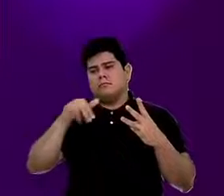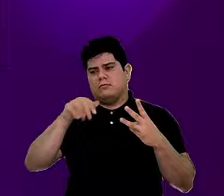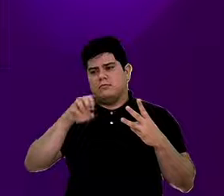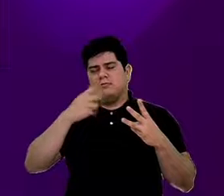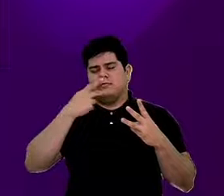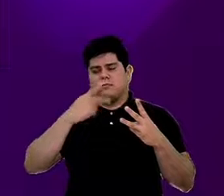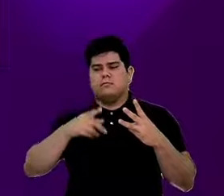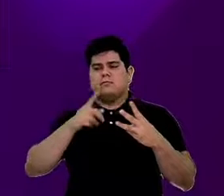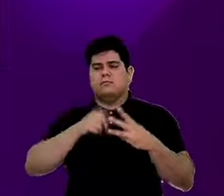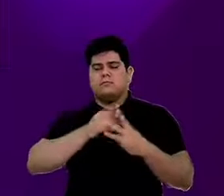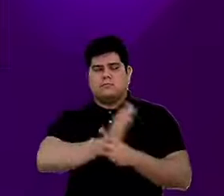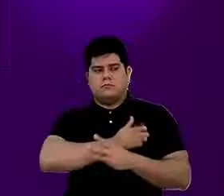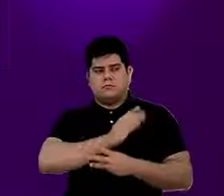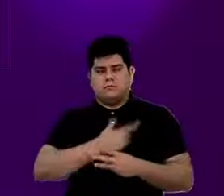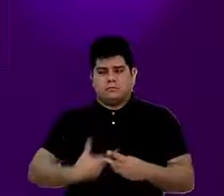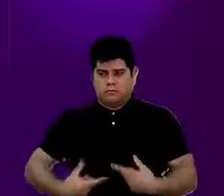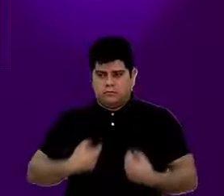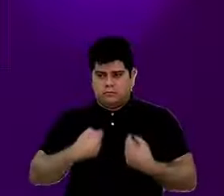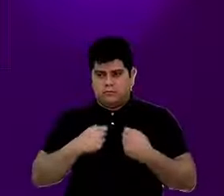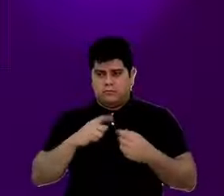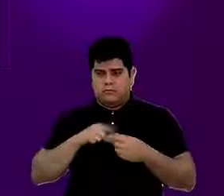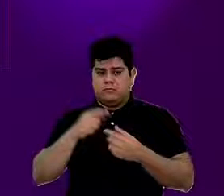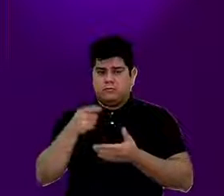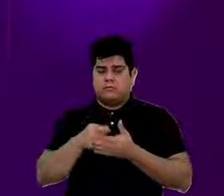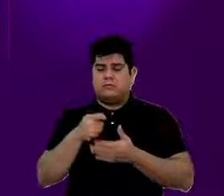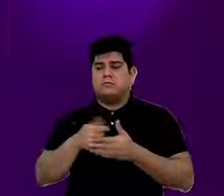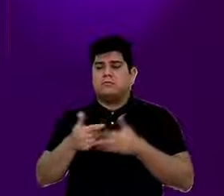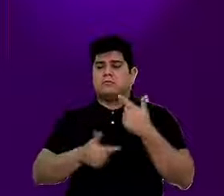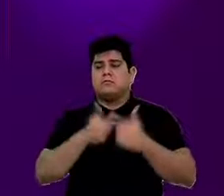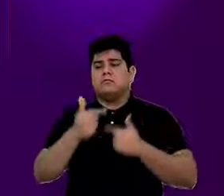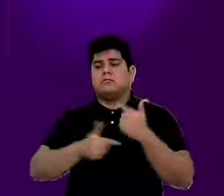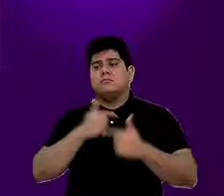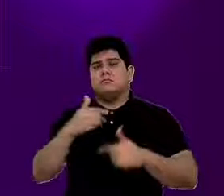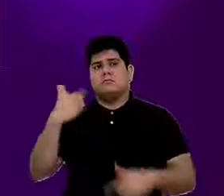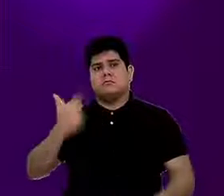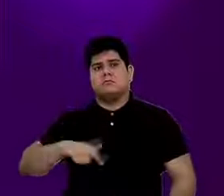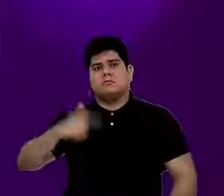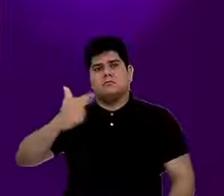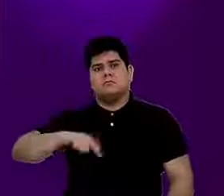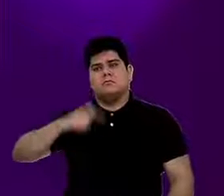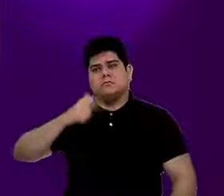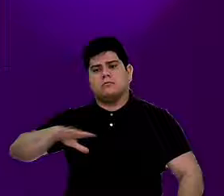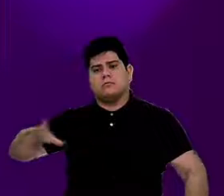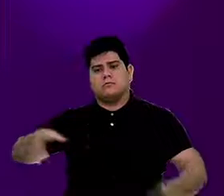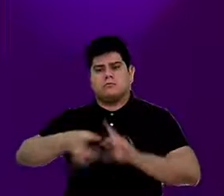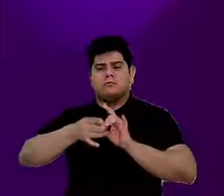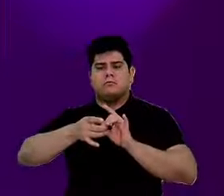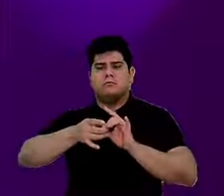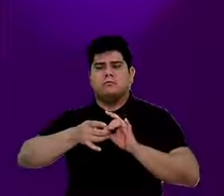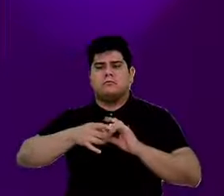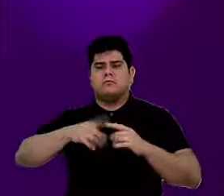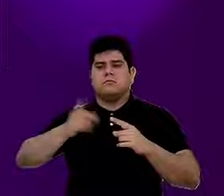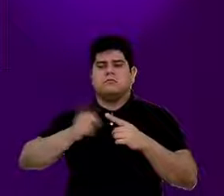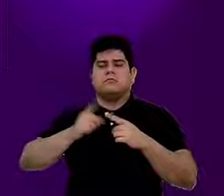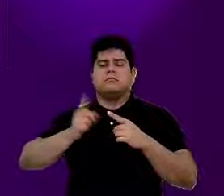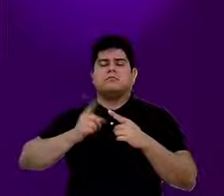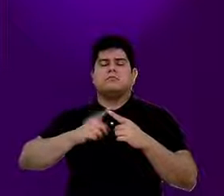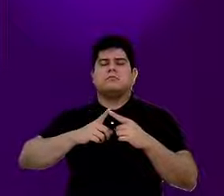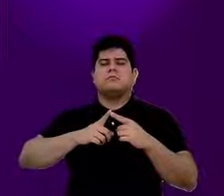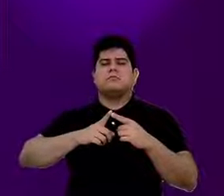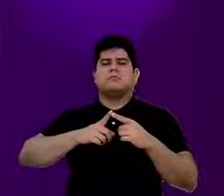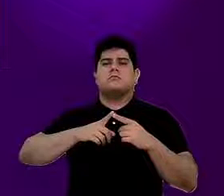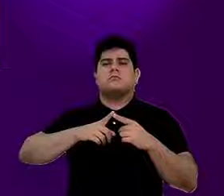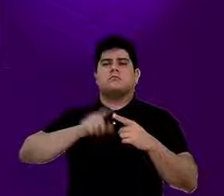que a cardio-oncologia tem nos obrigado a trabalhar cada vez mais de uma forma integrada. A primeira